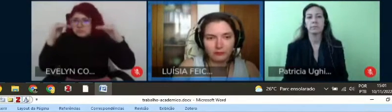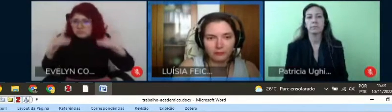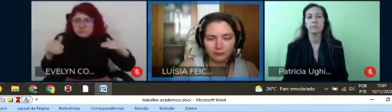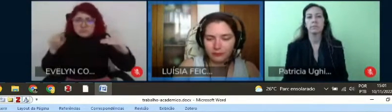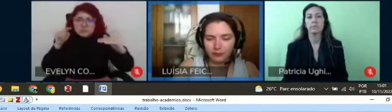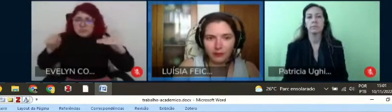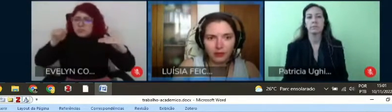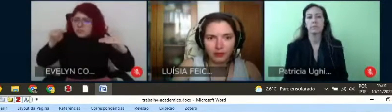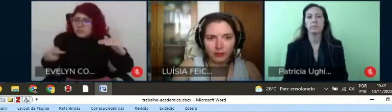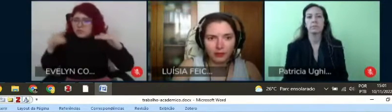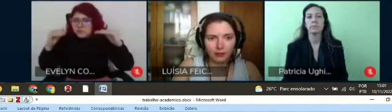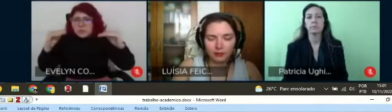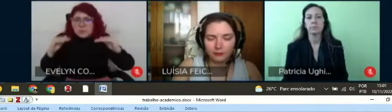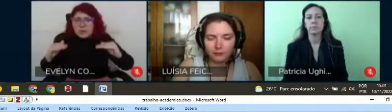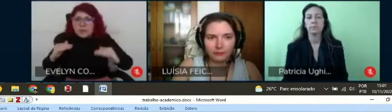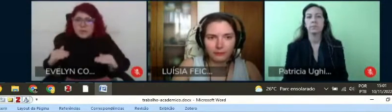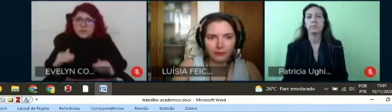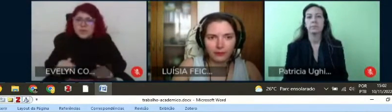onça,